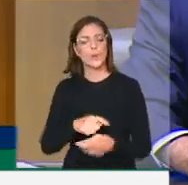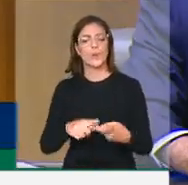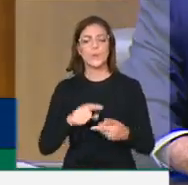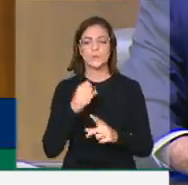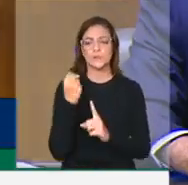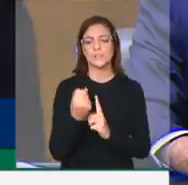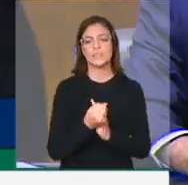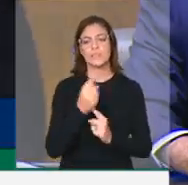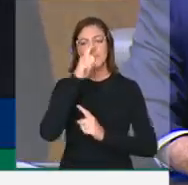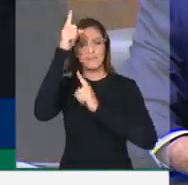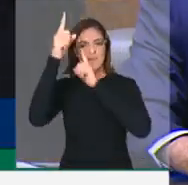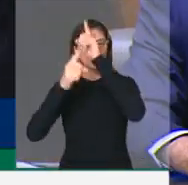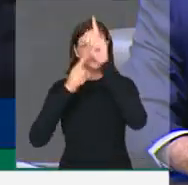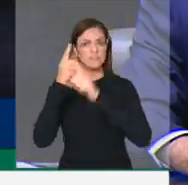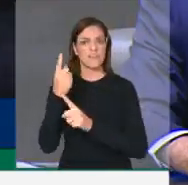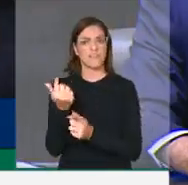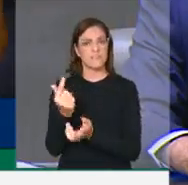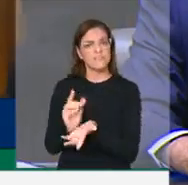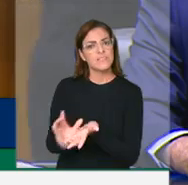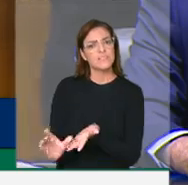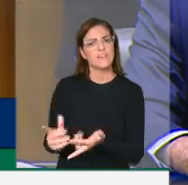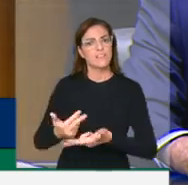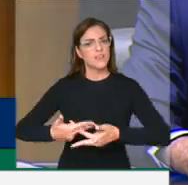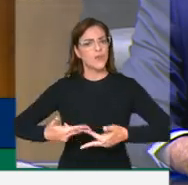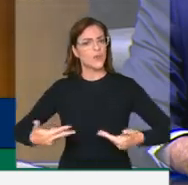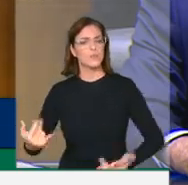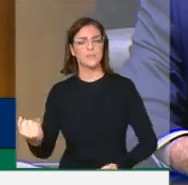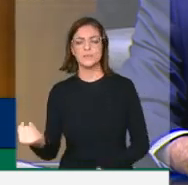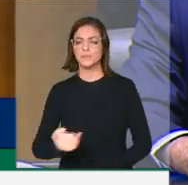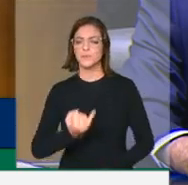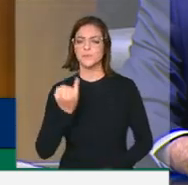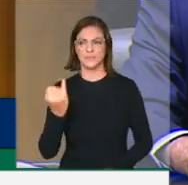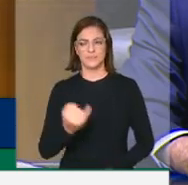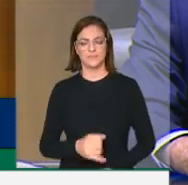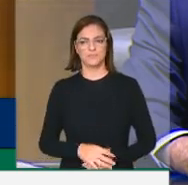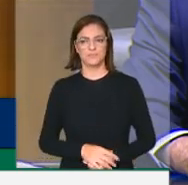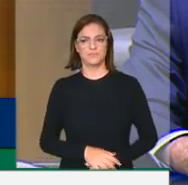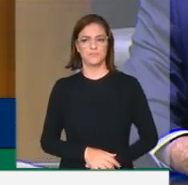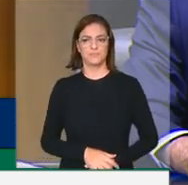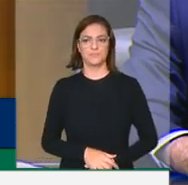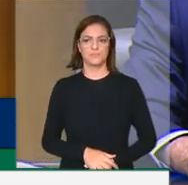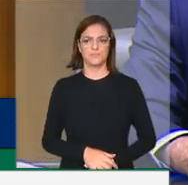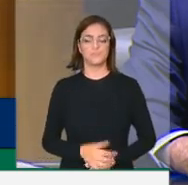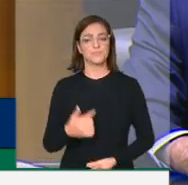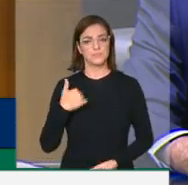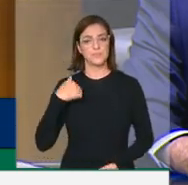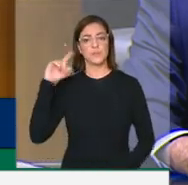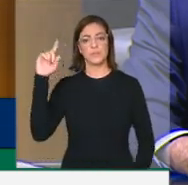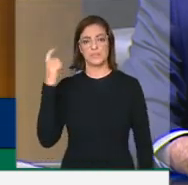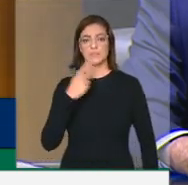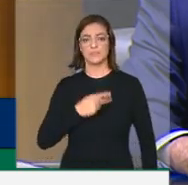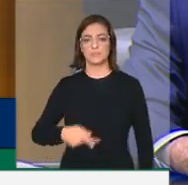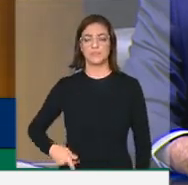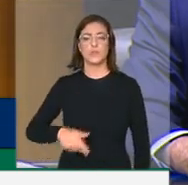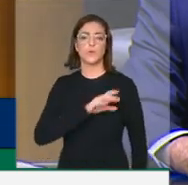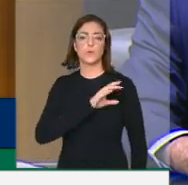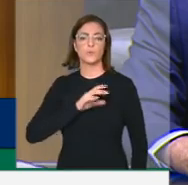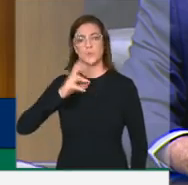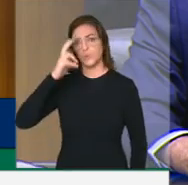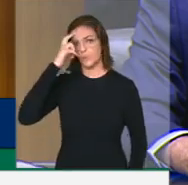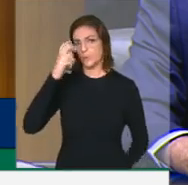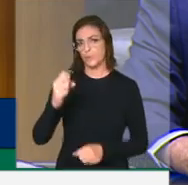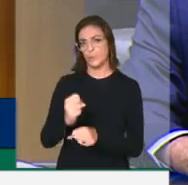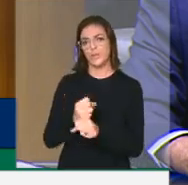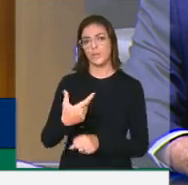da criatividade e financeira. Como ex-presidenta da Comissão de Cultura no ano de